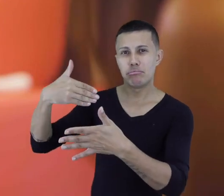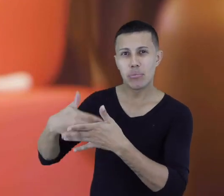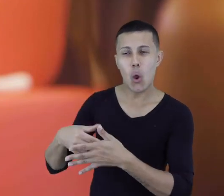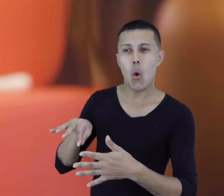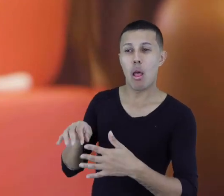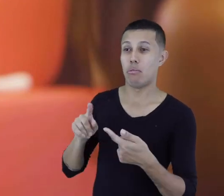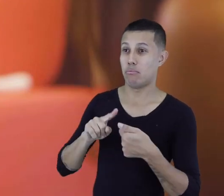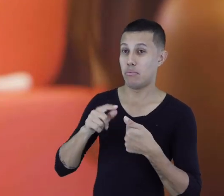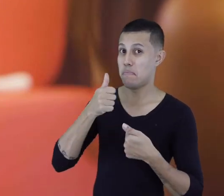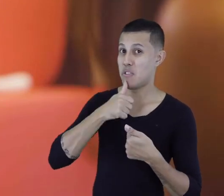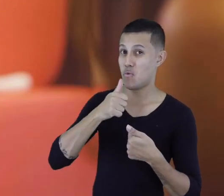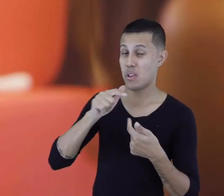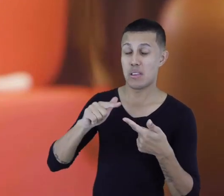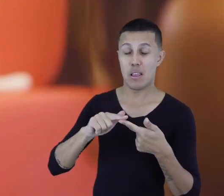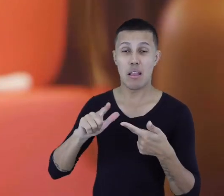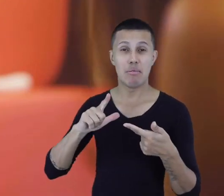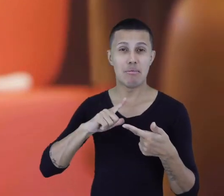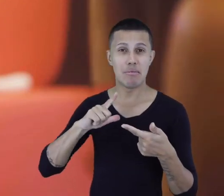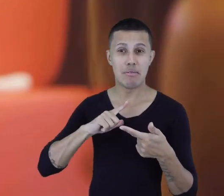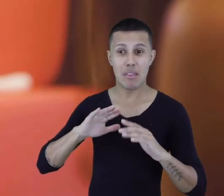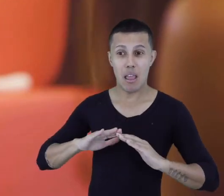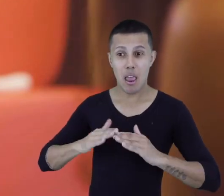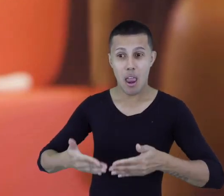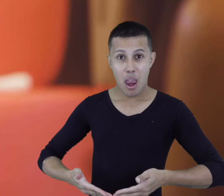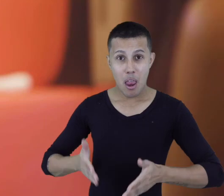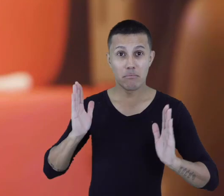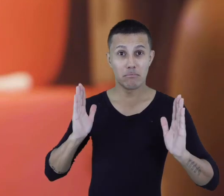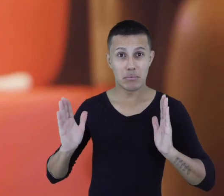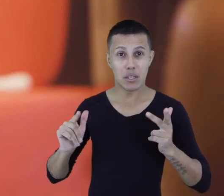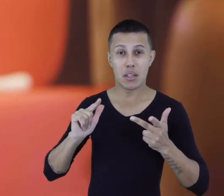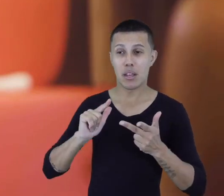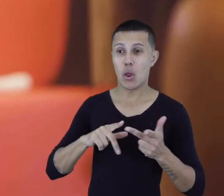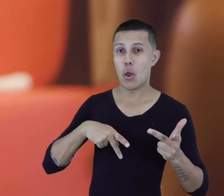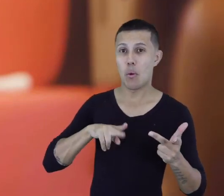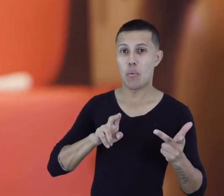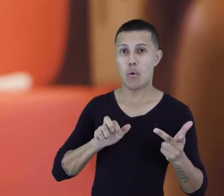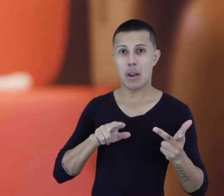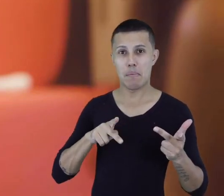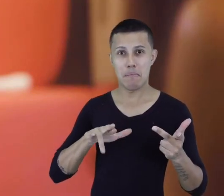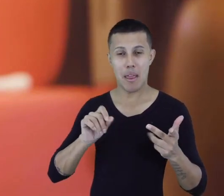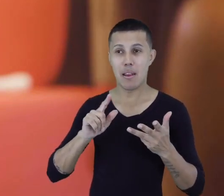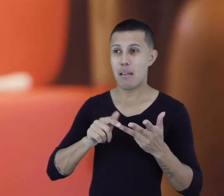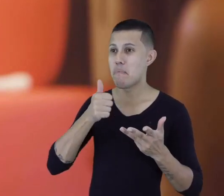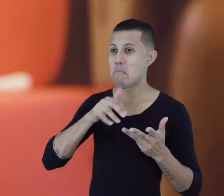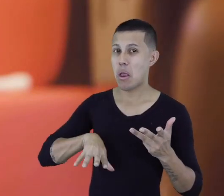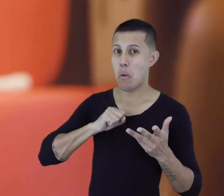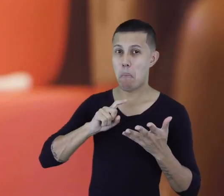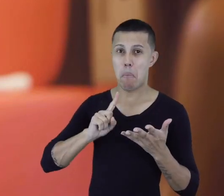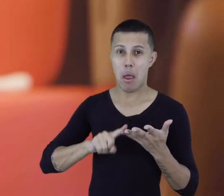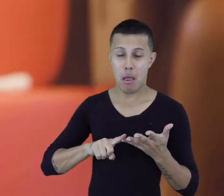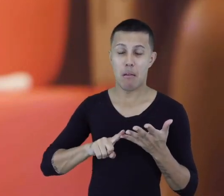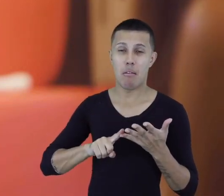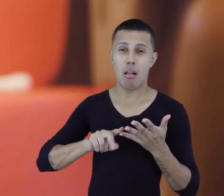ela tem a menstruação, que ela tem um momento de fertilidade, que ela tem o puerpério, que ela tem a perimenopausa, a